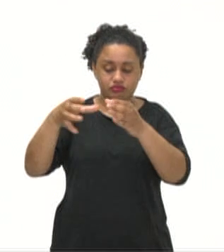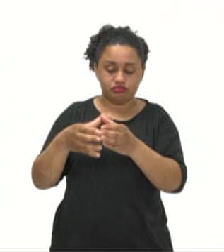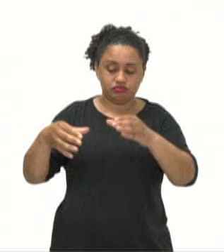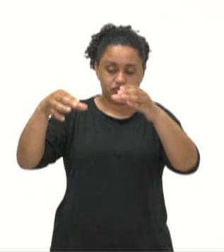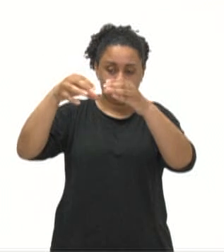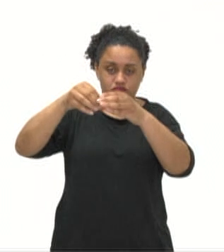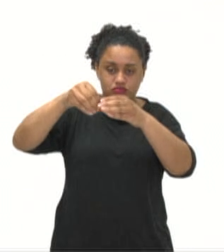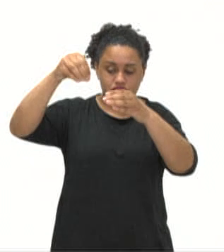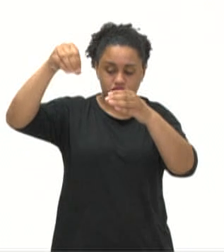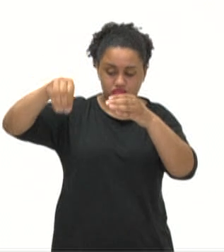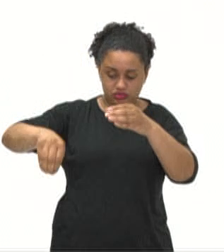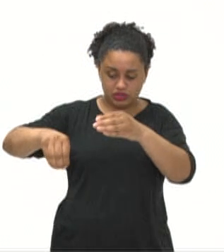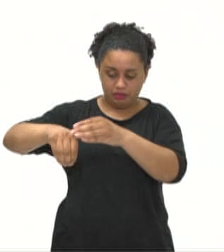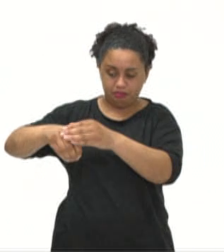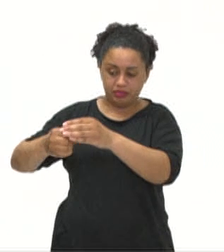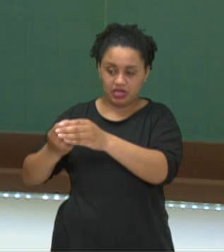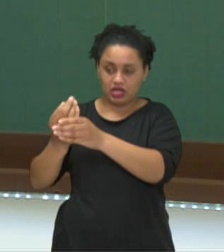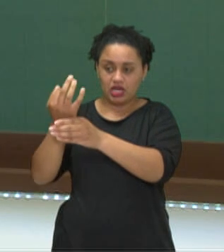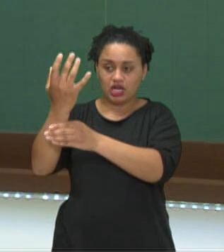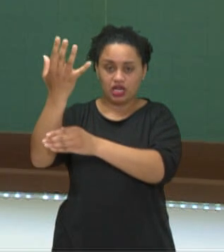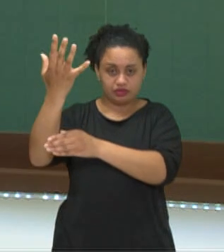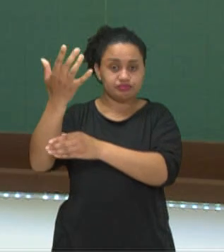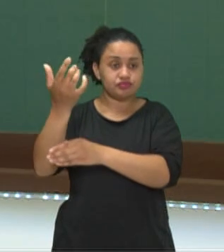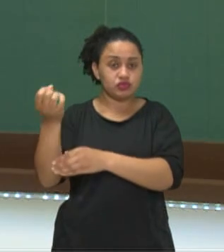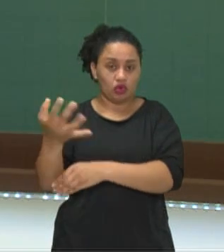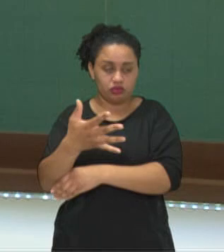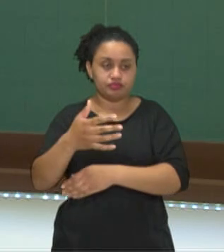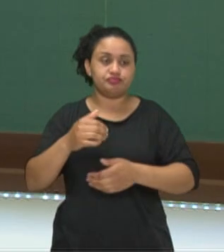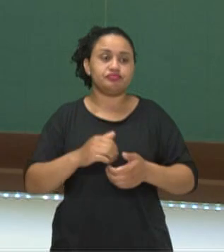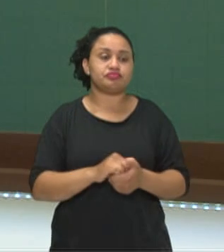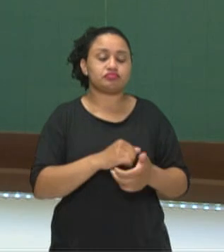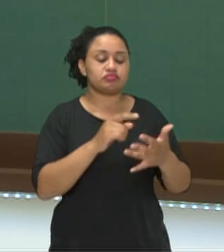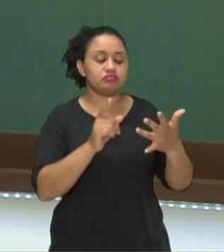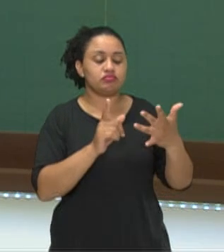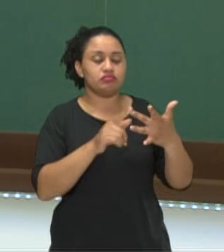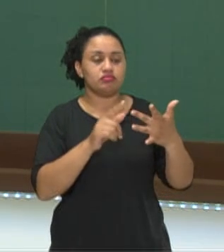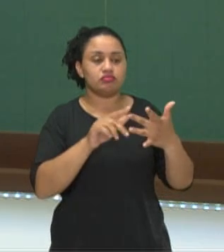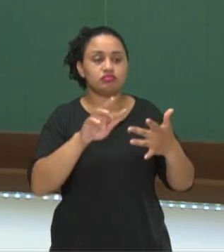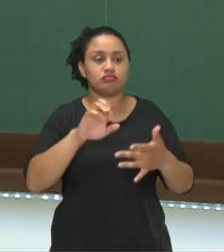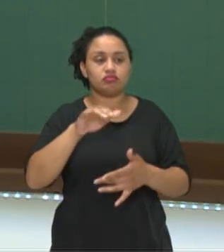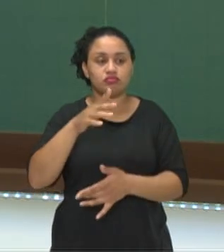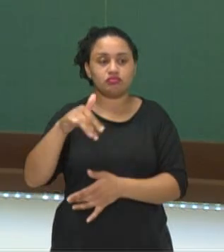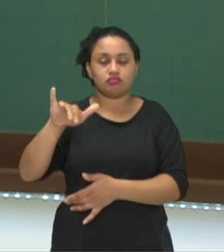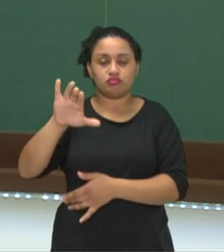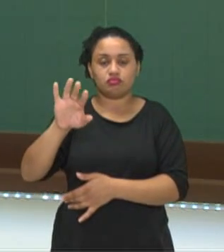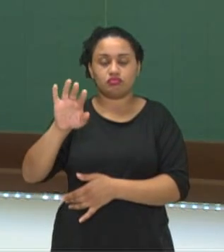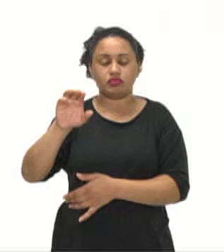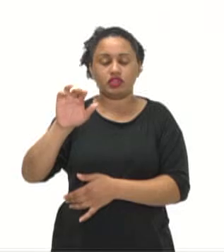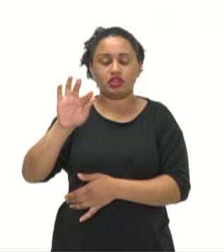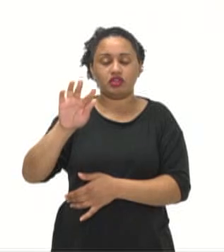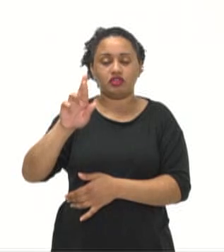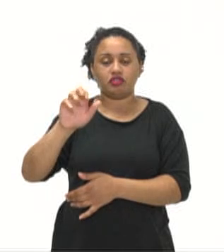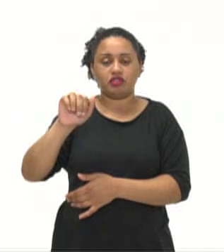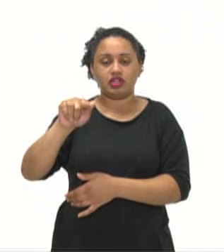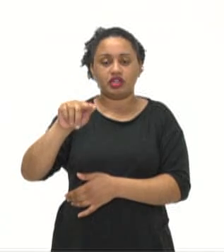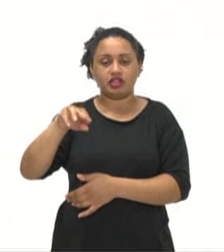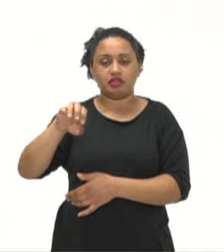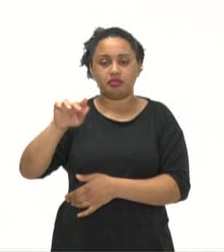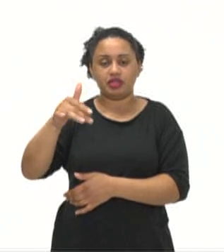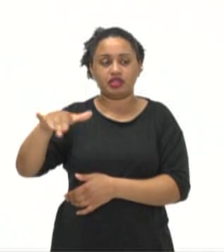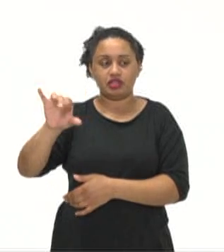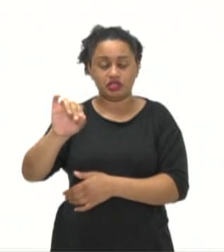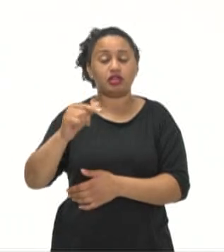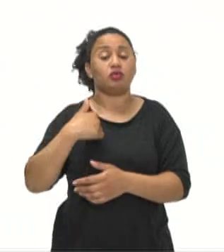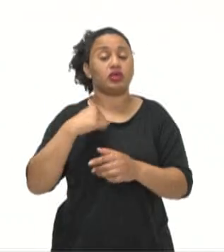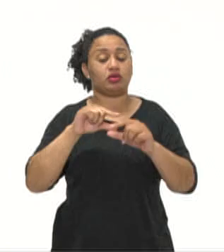hidra. A fragmentação acontece, por exemplo, com as planárias. Qualquer parte que eu fizer o